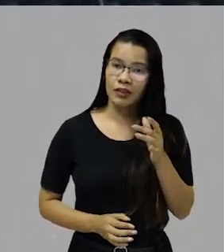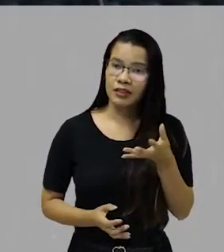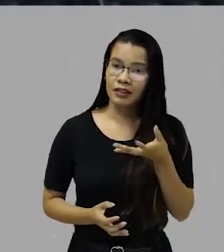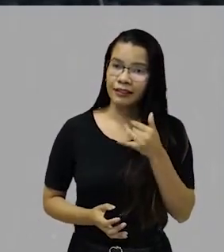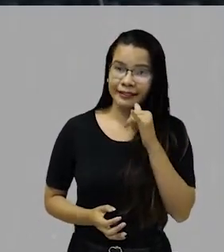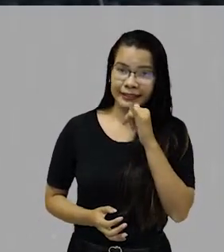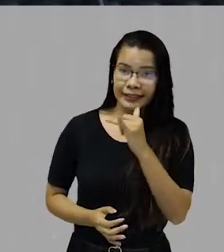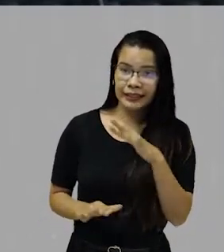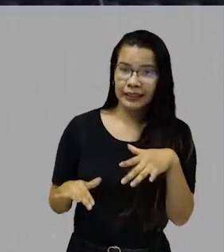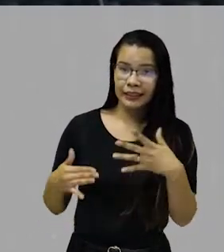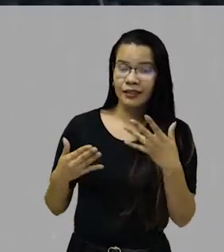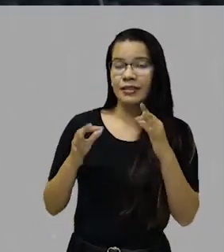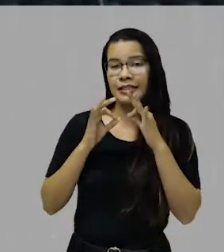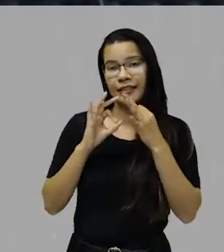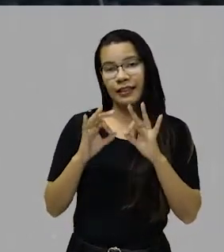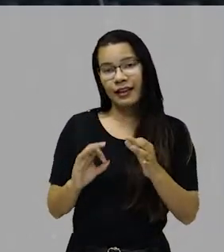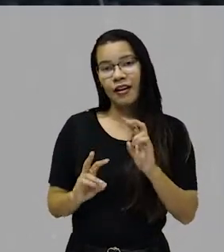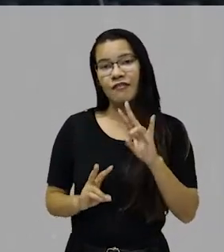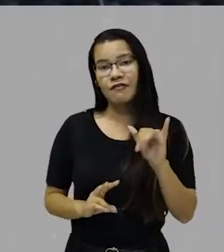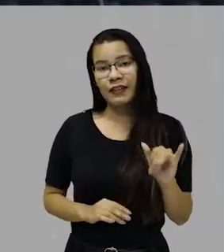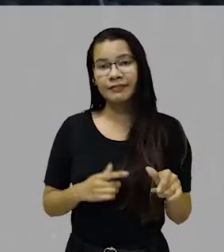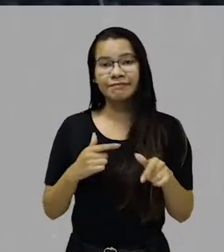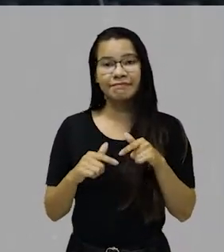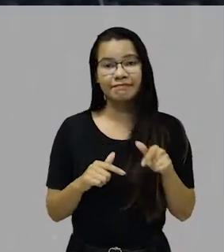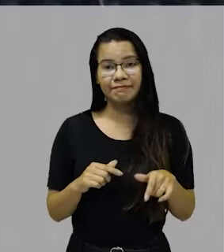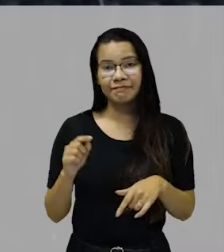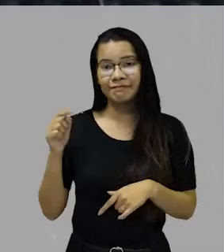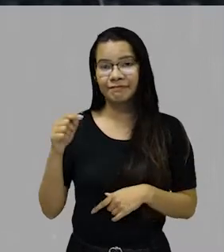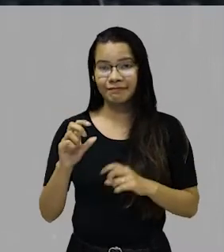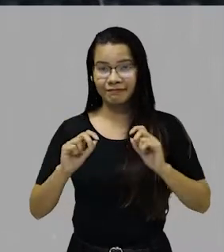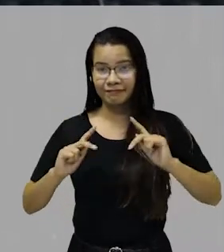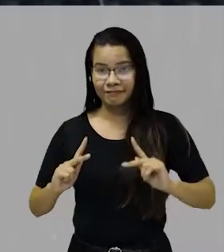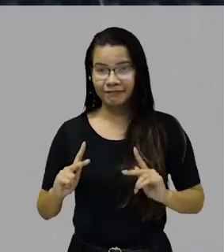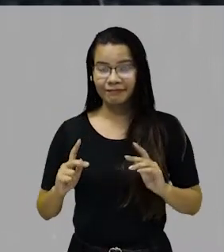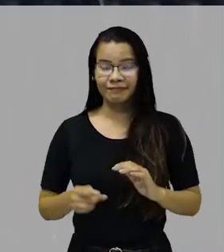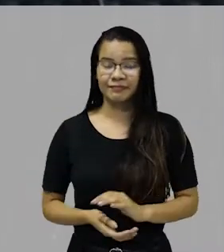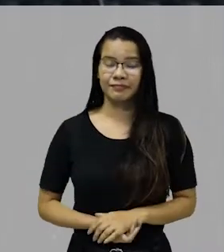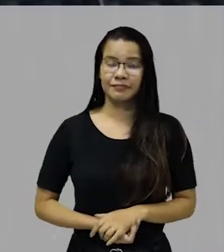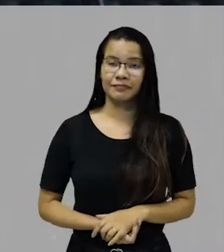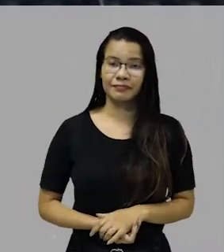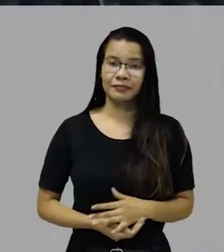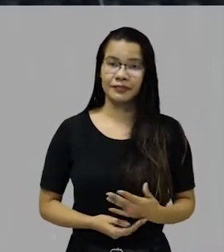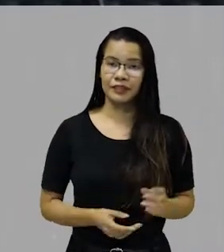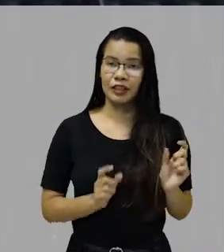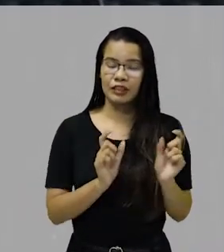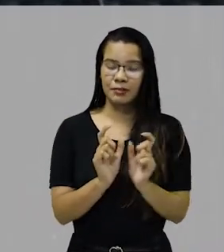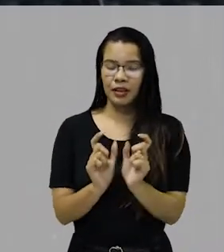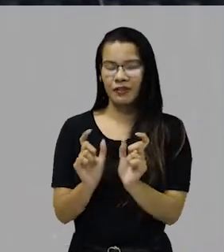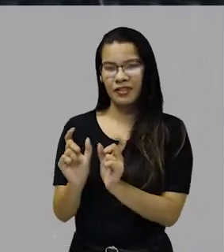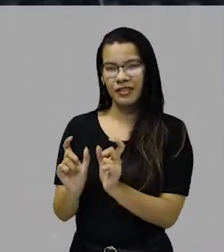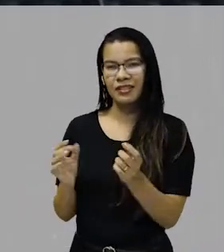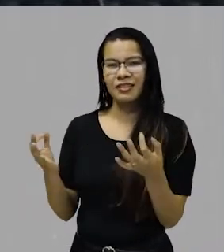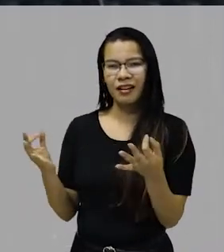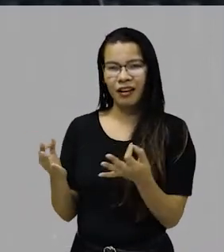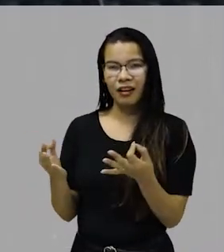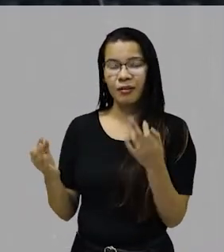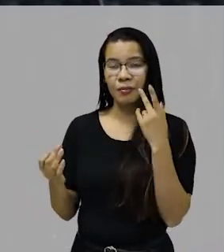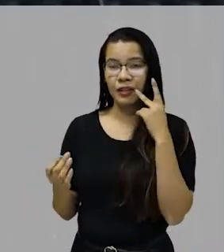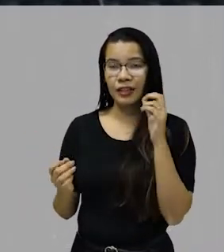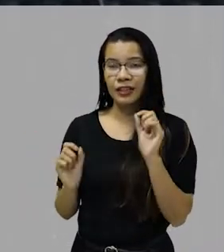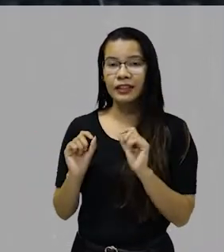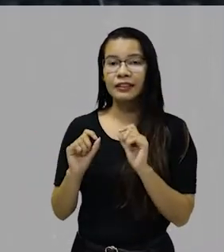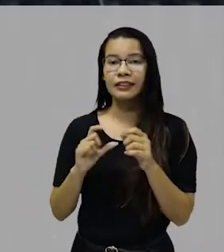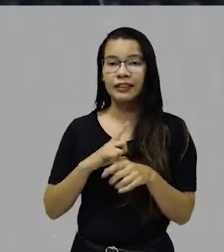parte da gramática que vai trabalhar isso, tá? Que vai ocupar no estudo da disposição dessas palavras, colocar as palavras certinhas para que